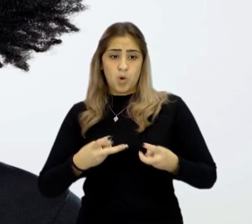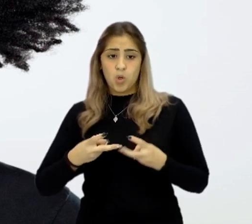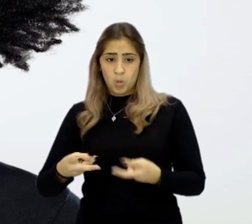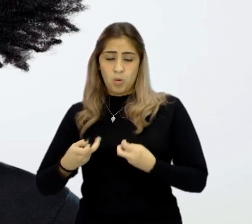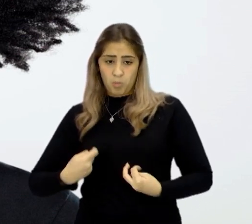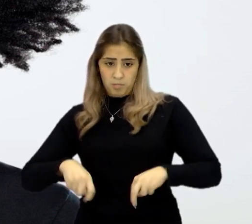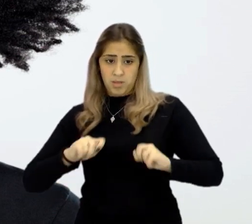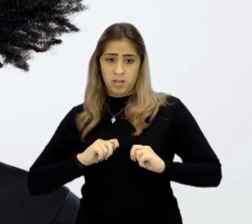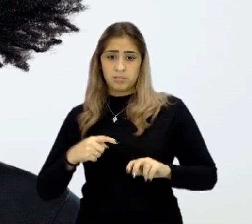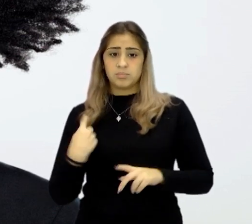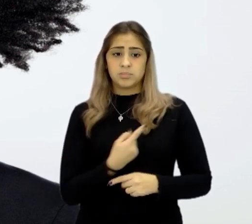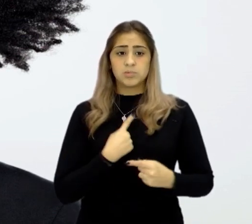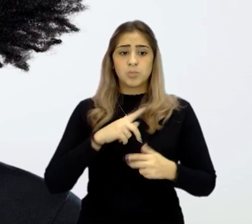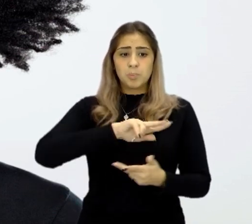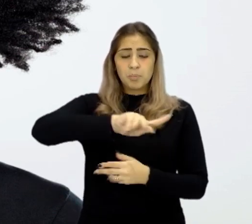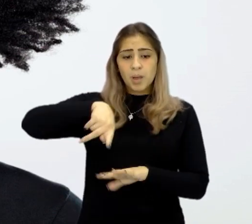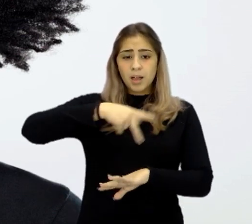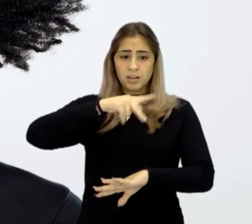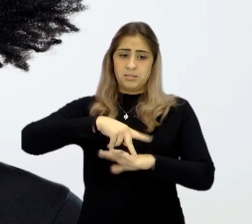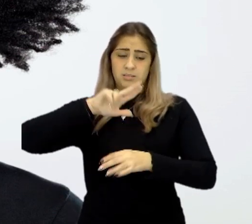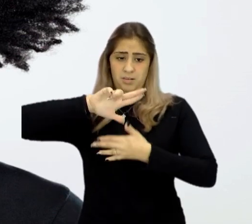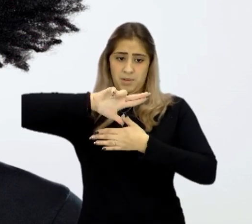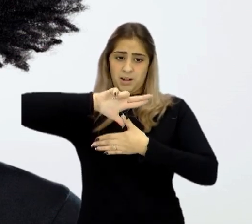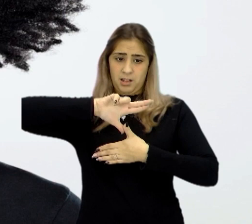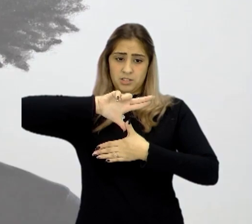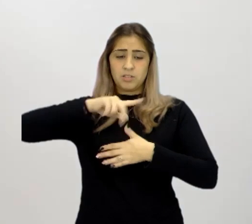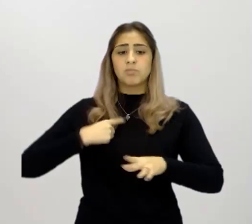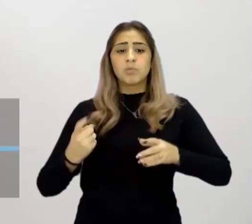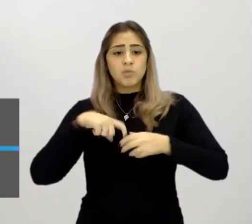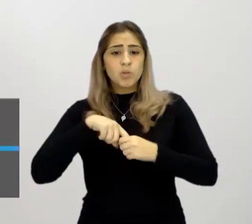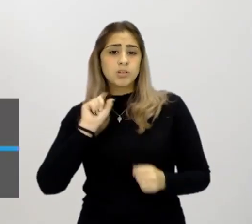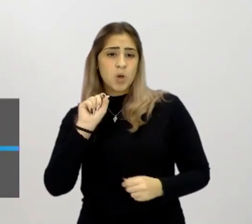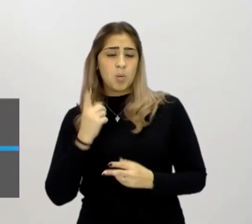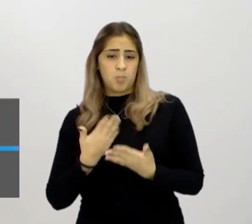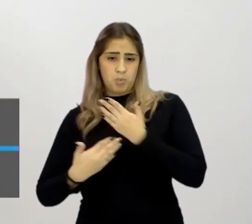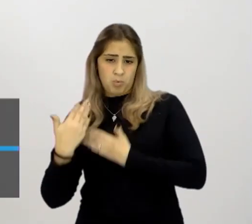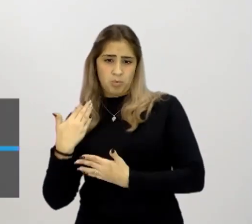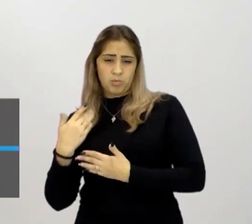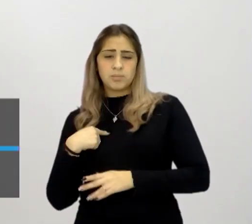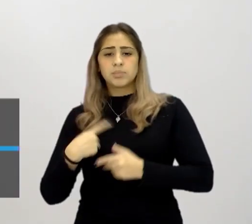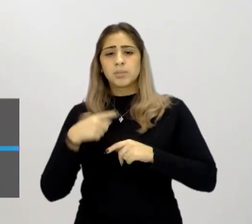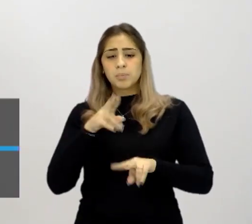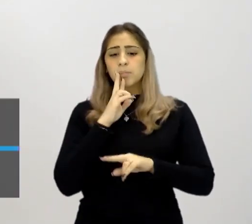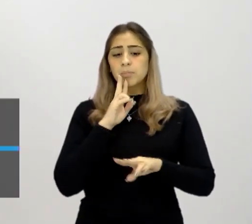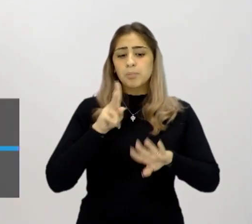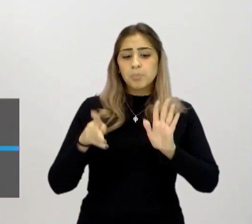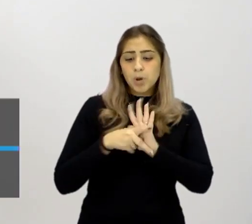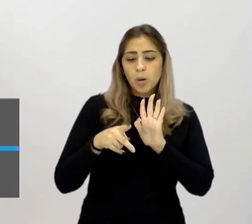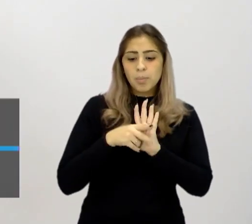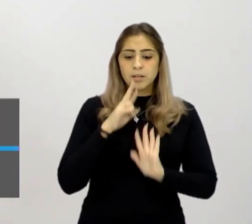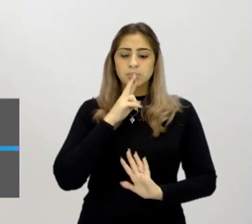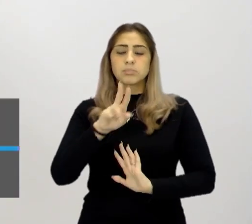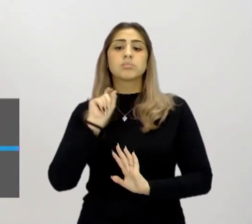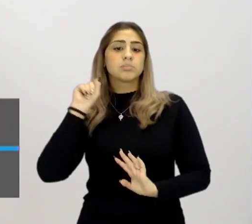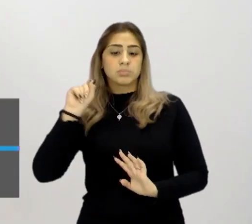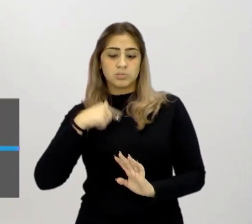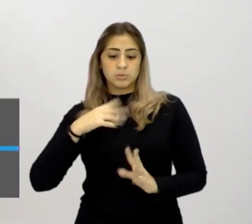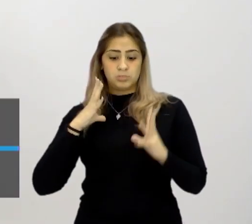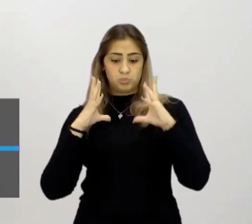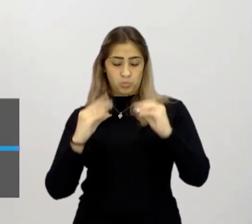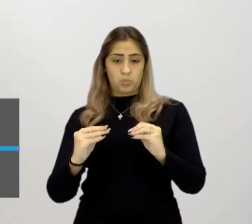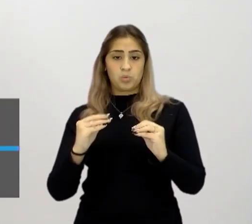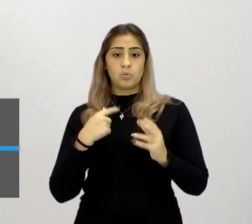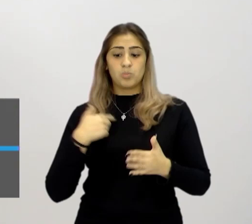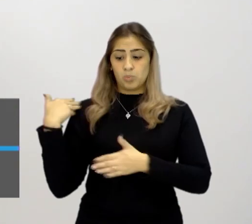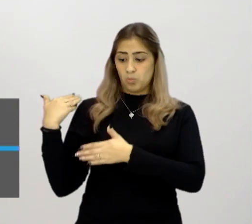América Latina. Então, olha só, vamos voltar só um pouquinho, né? Porque a própria resposta está dizendo assim, que, em geral, né, durante a